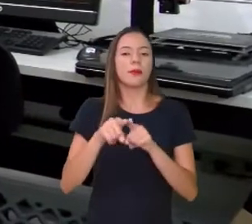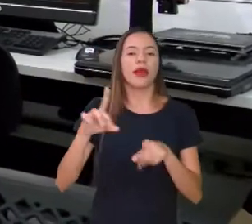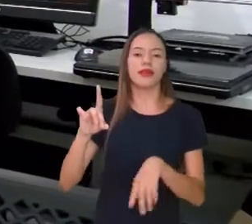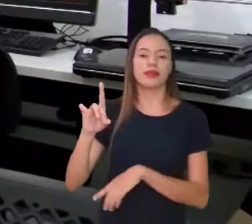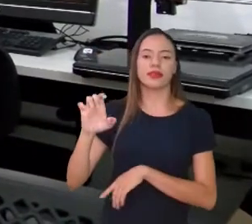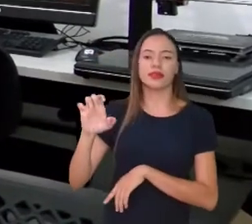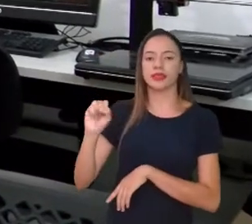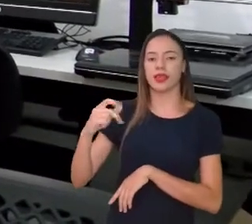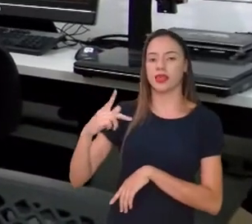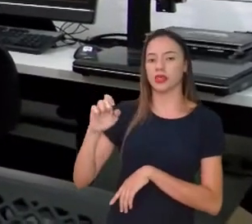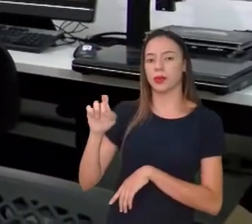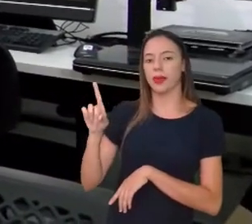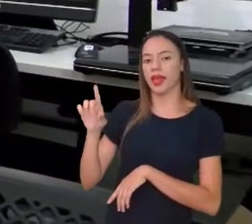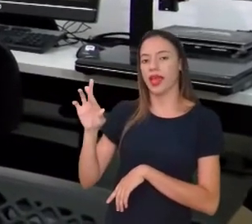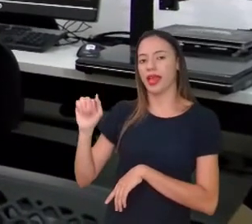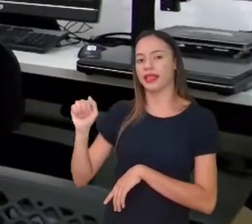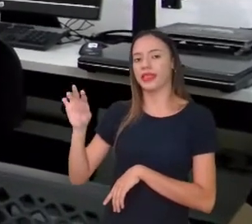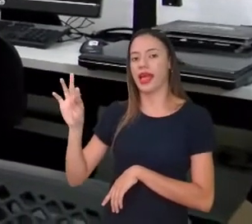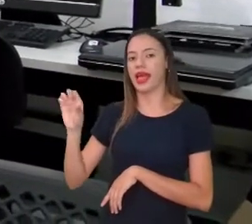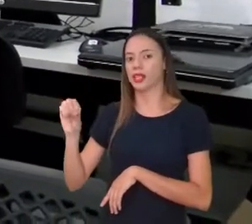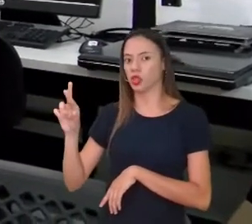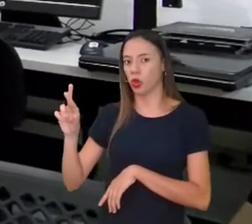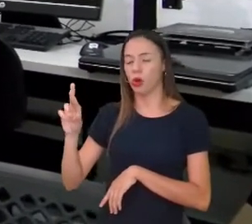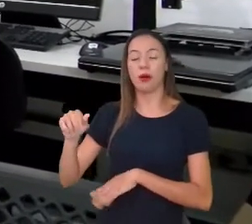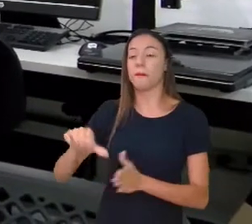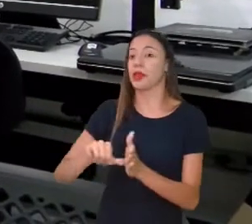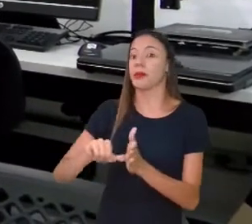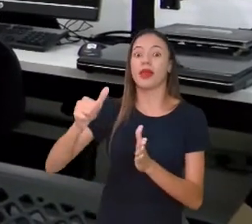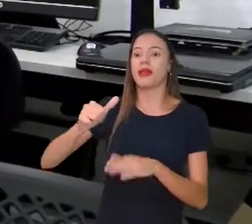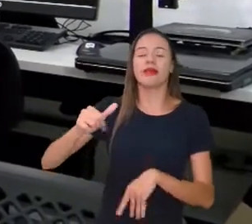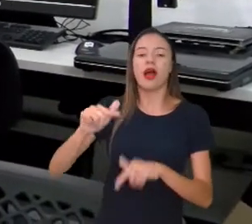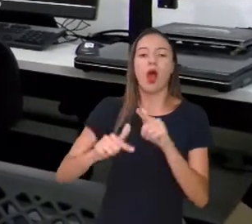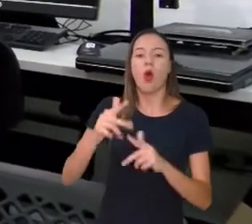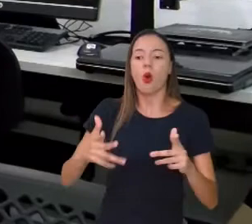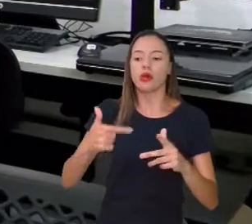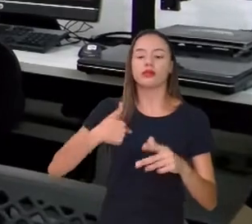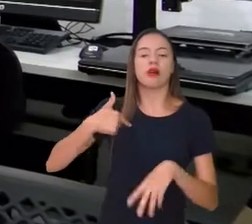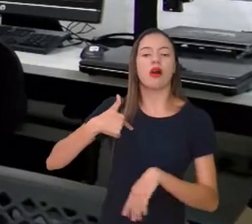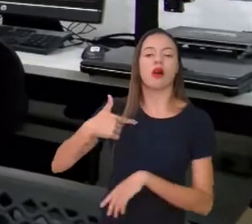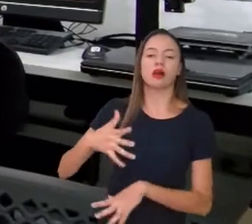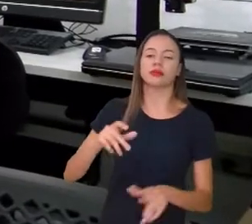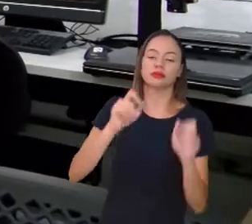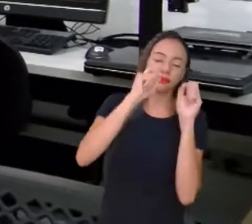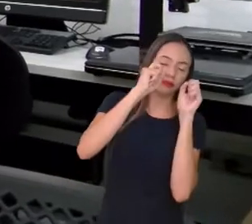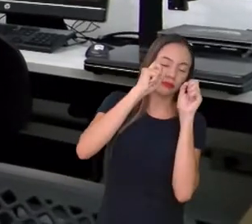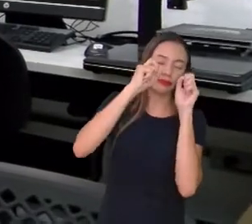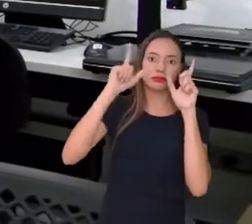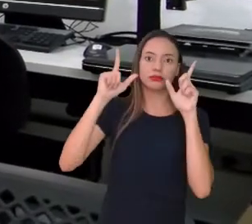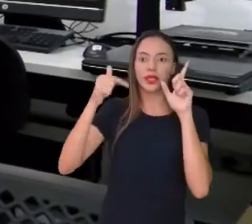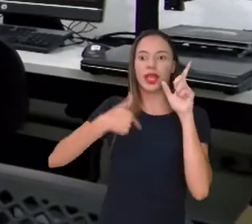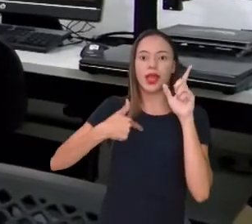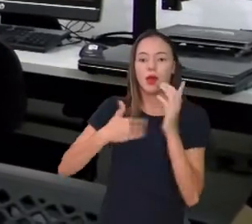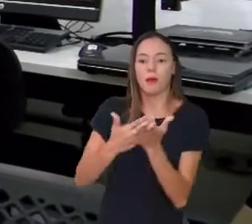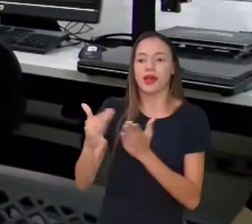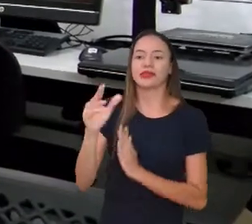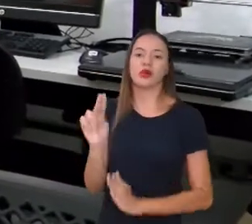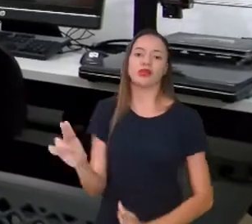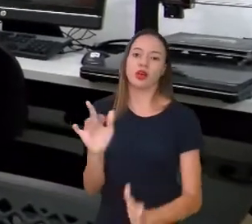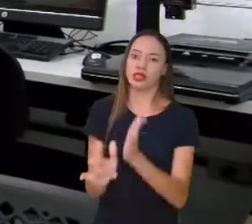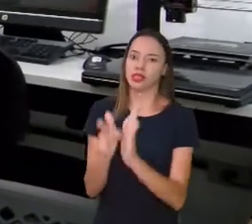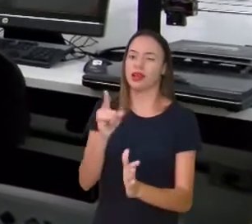você? Despertador, ou seja, a primeira coisa que você faz ao acordar é pegar, é se conectar. Então, confere aí o vídeo.